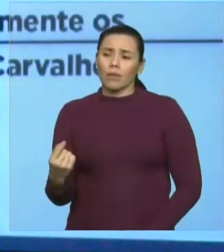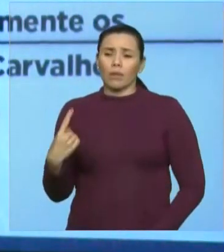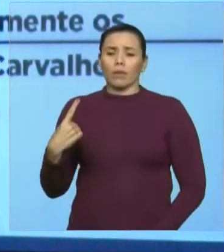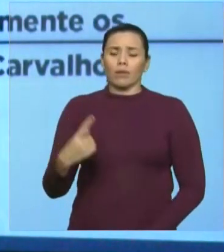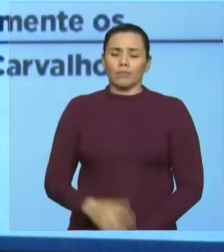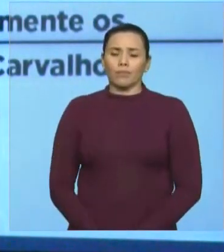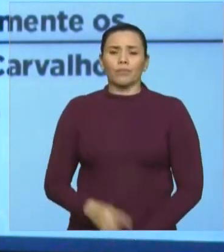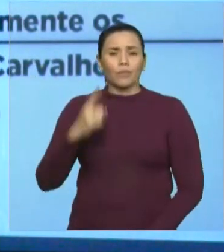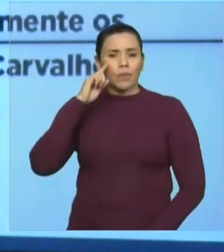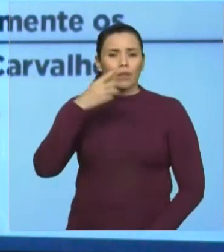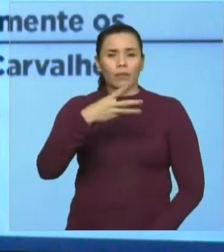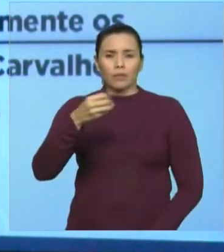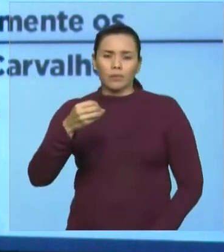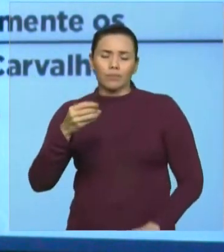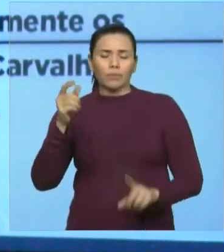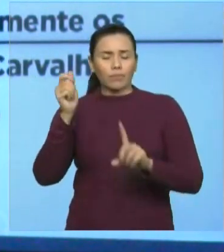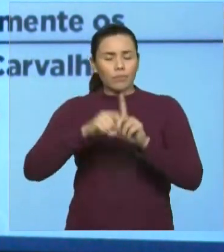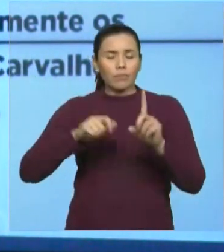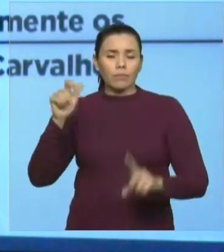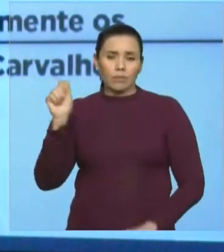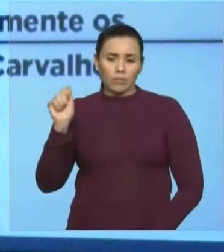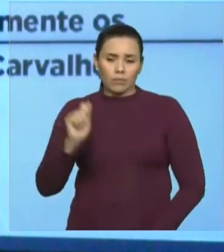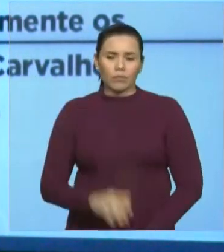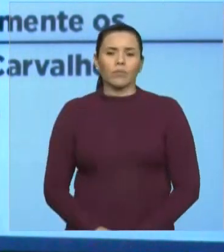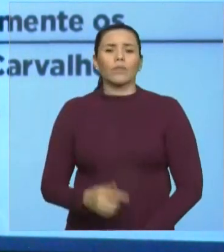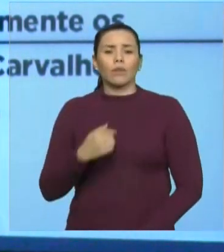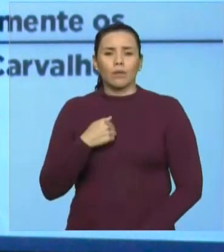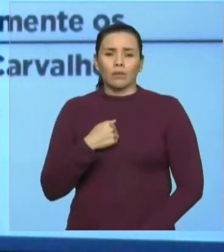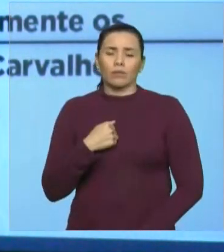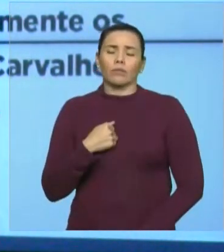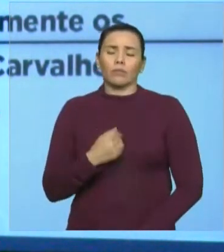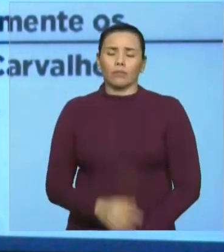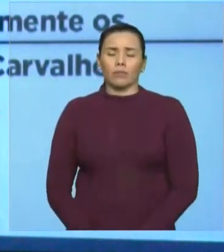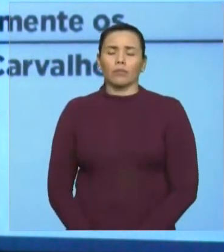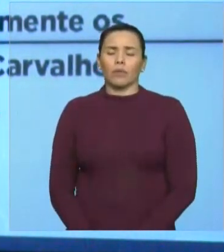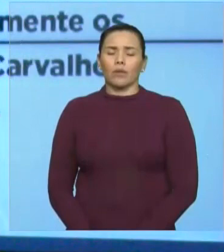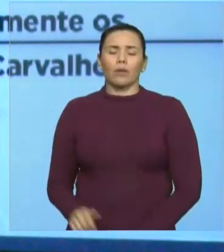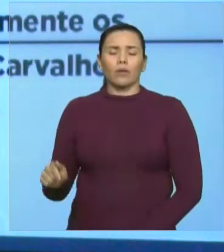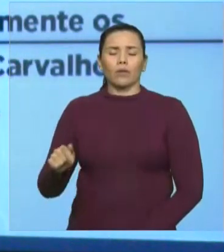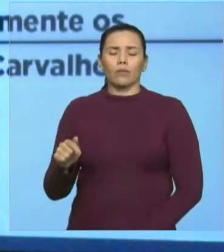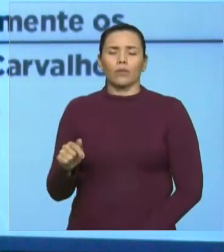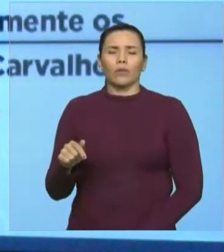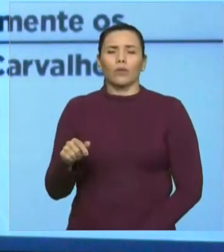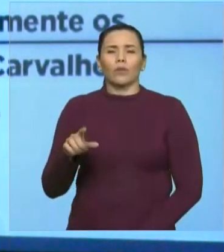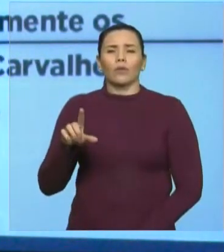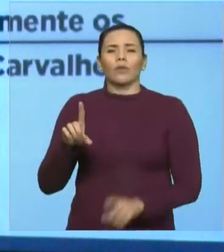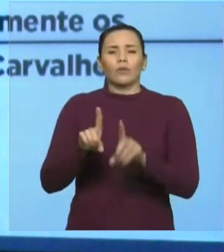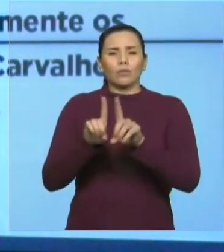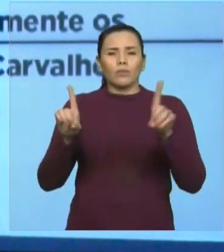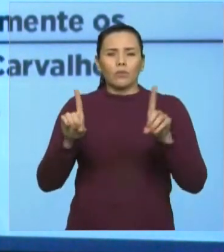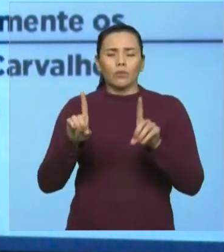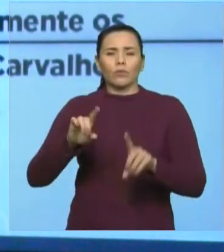indicação ao presidente do TJ e ao corregedor-geral do TJ, desembargador Zé Joaquim,